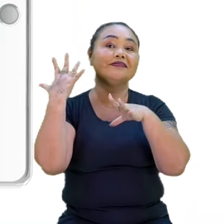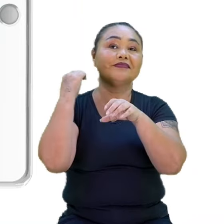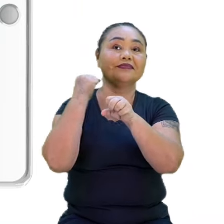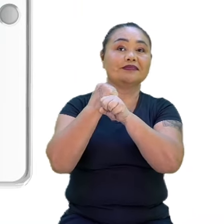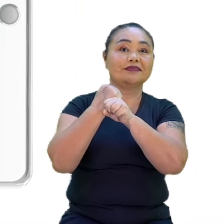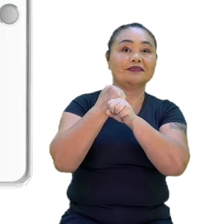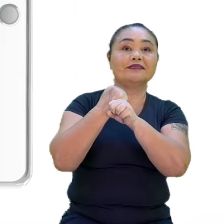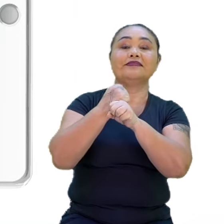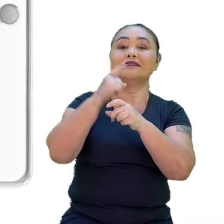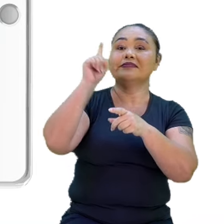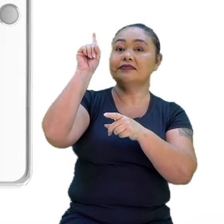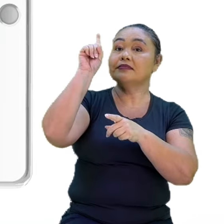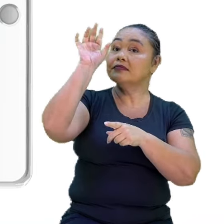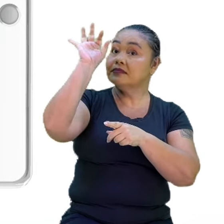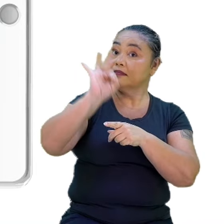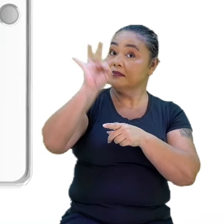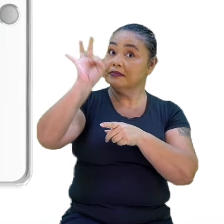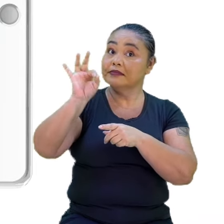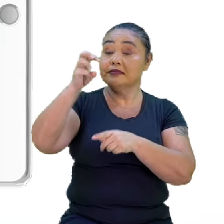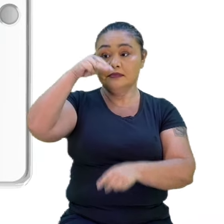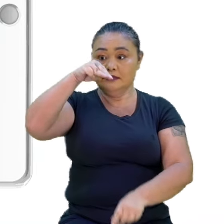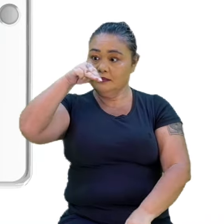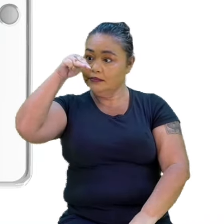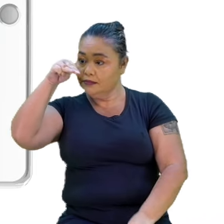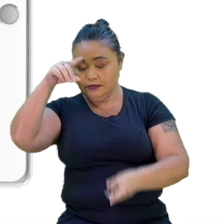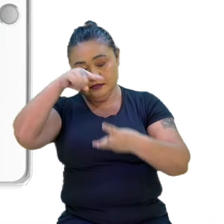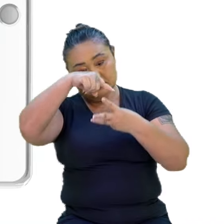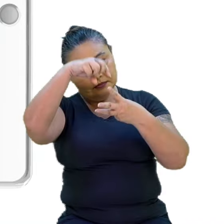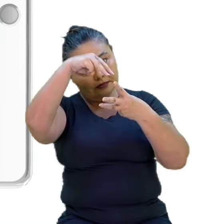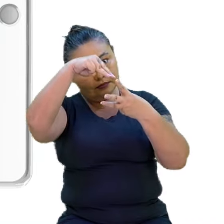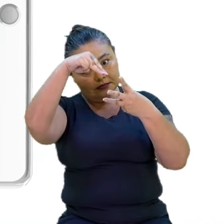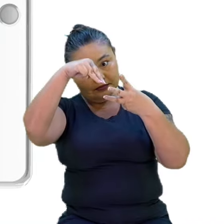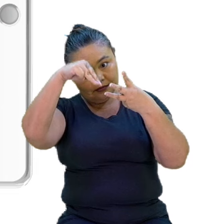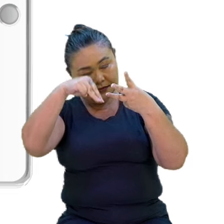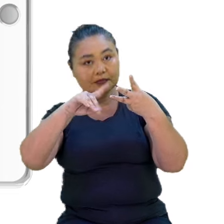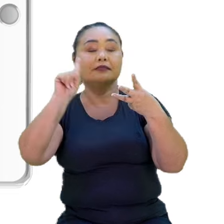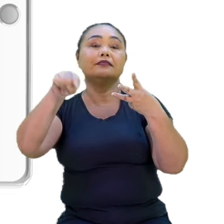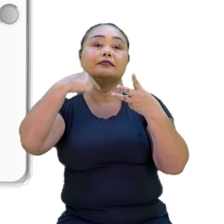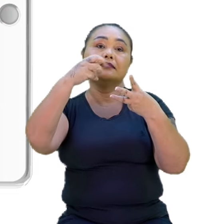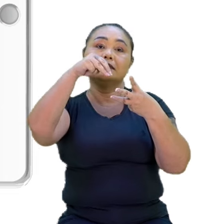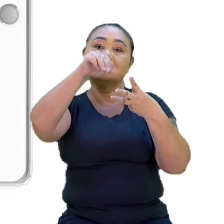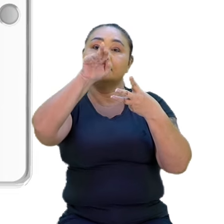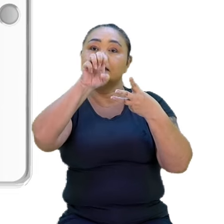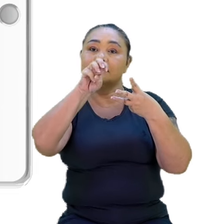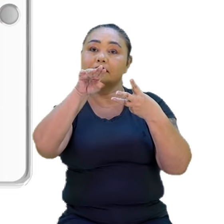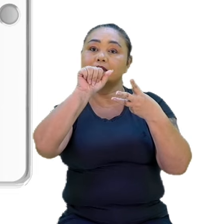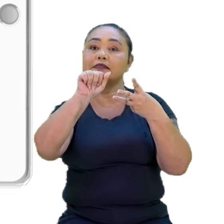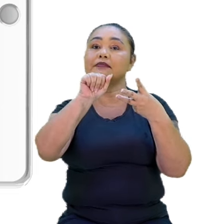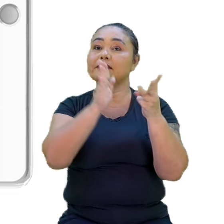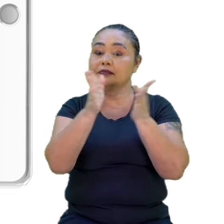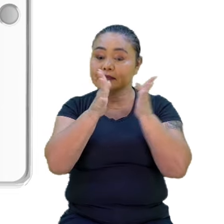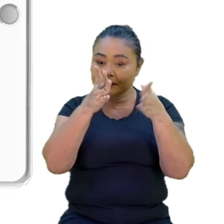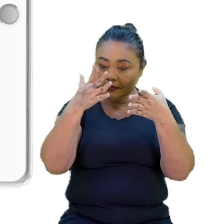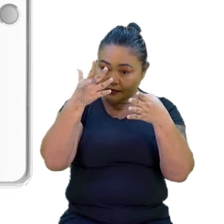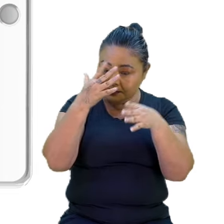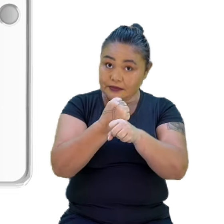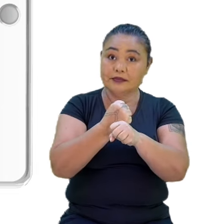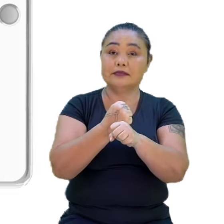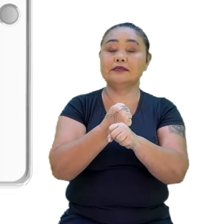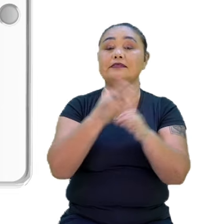estatística mmm as queridinhas da Matemática moda média e mediana vamos lembrar